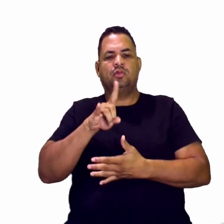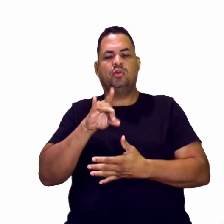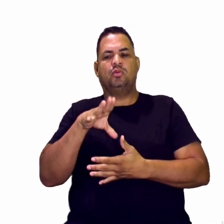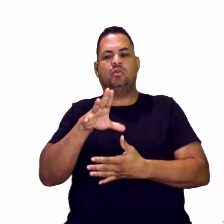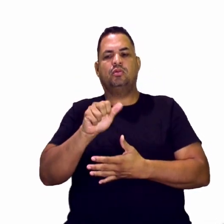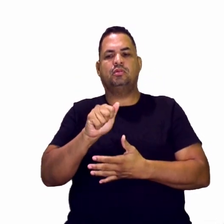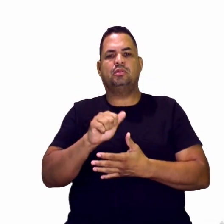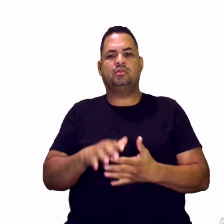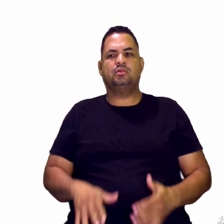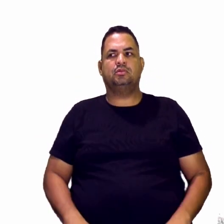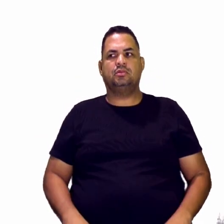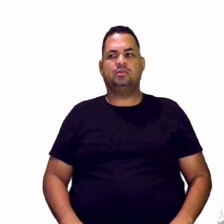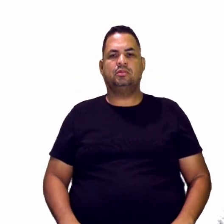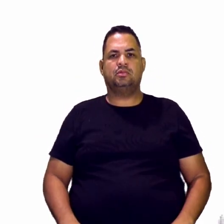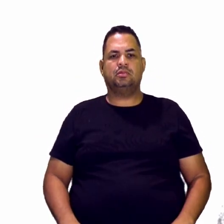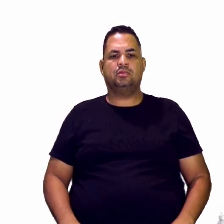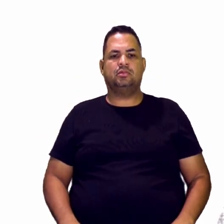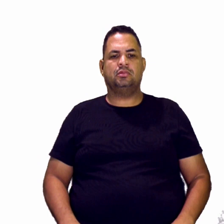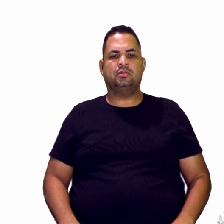mitocôndrias, que são